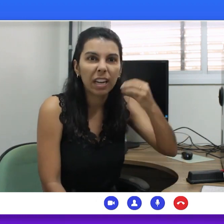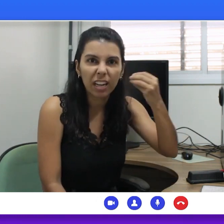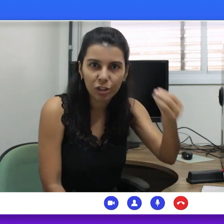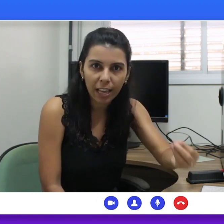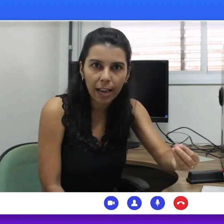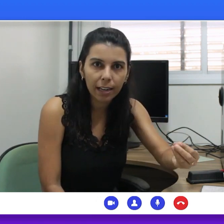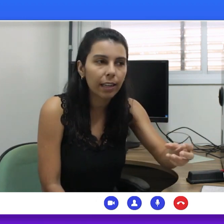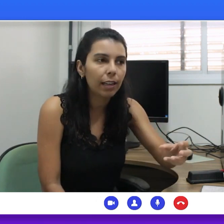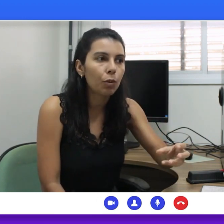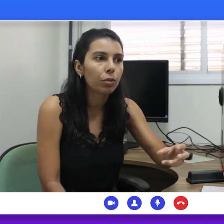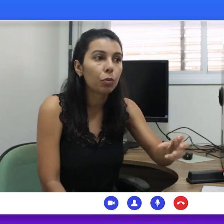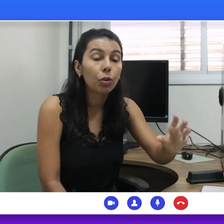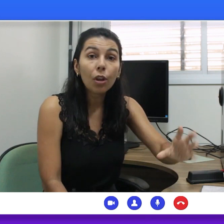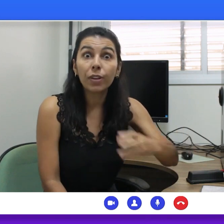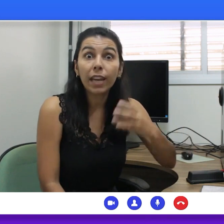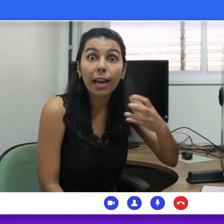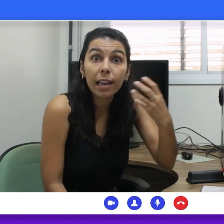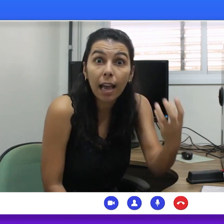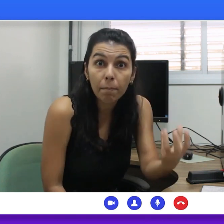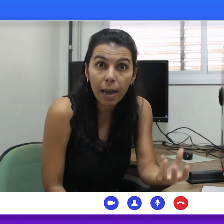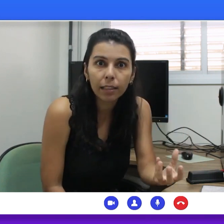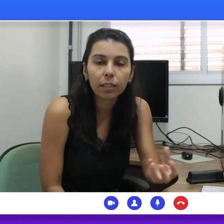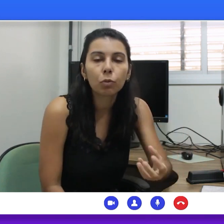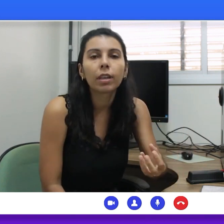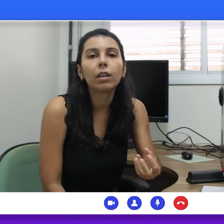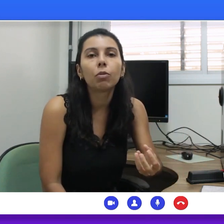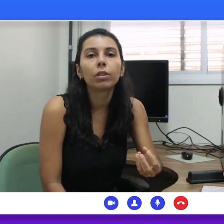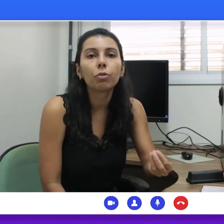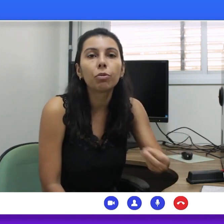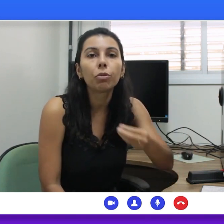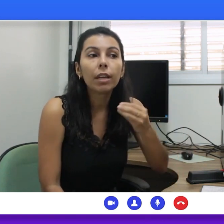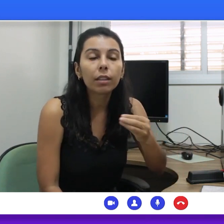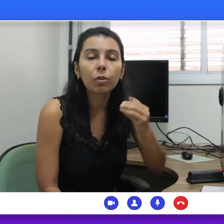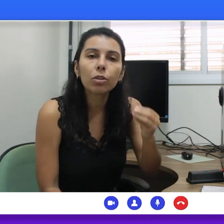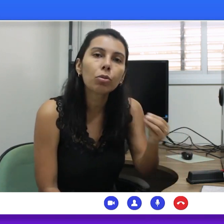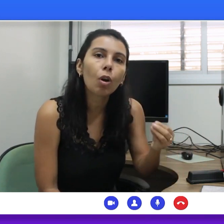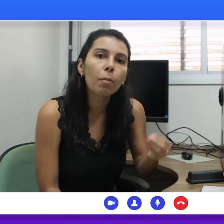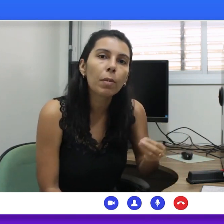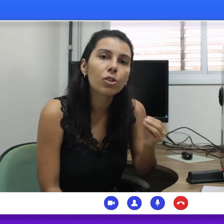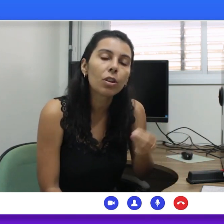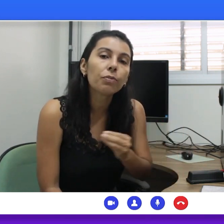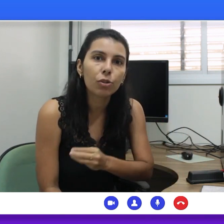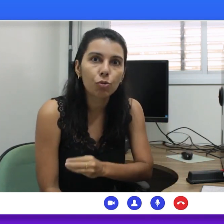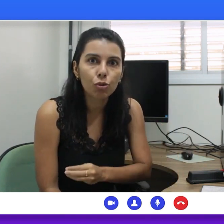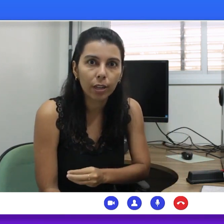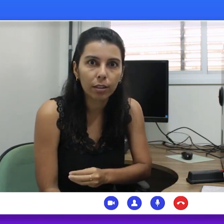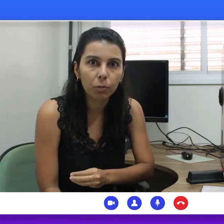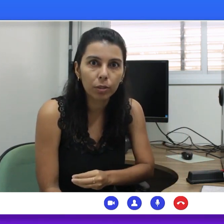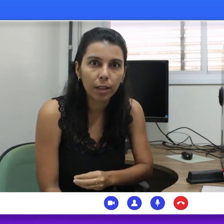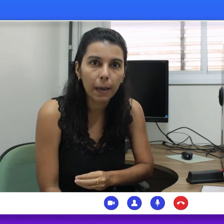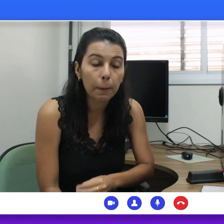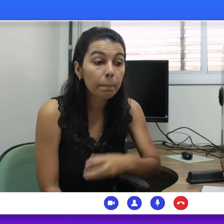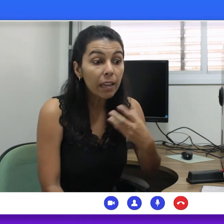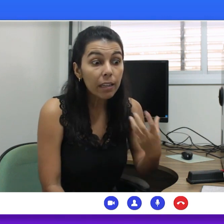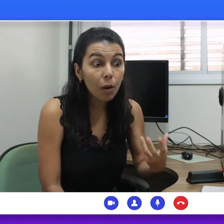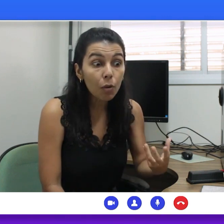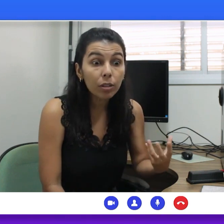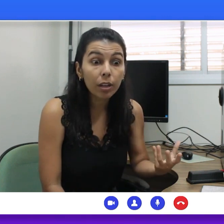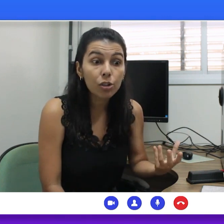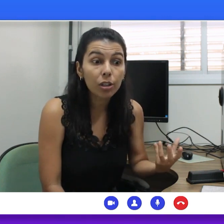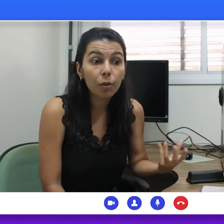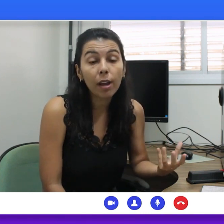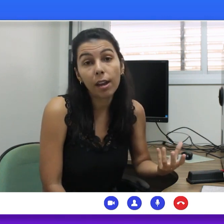conteúdo, acreditarem naquele conteúdo, ficarem alarmadas com aquele conteúdo. Então, isso normalmente não vem de um jornalismo sério. E